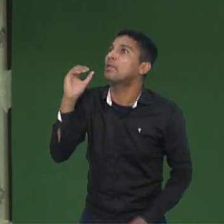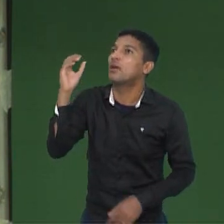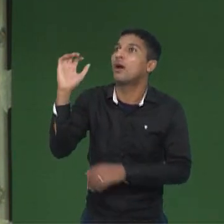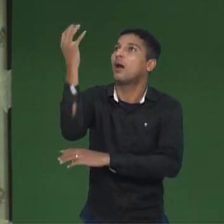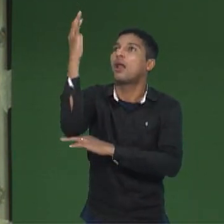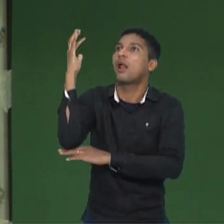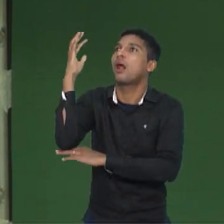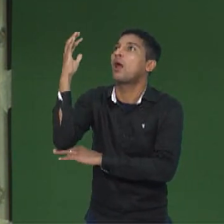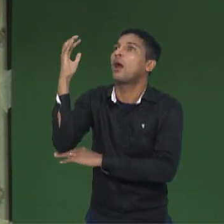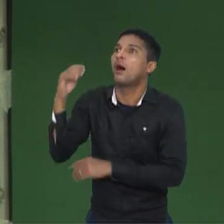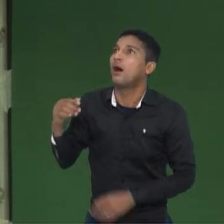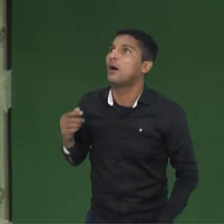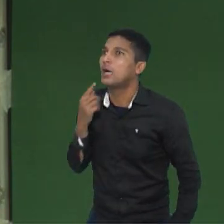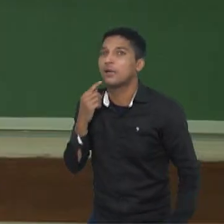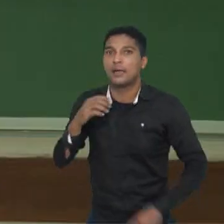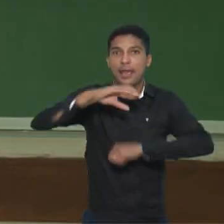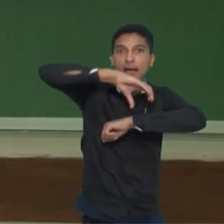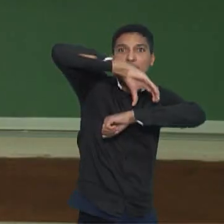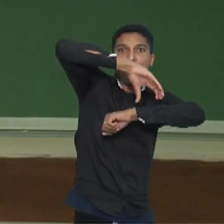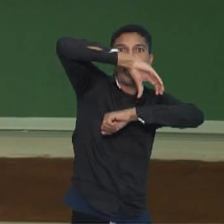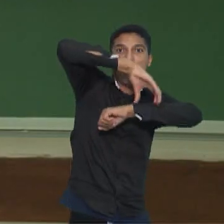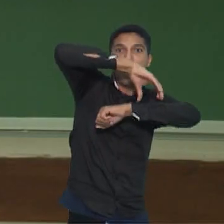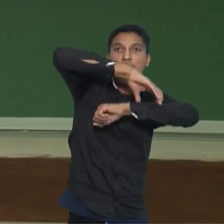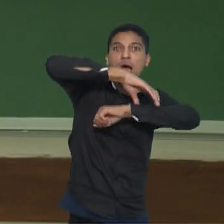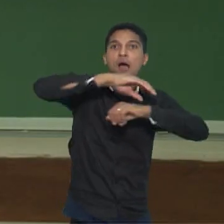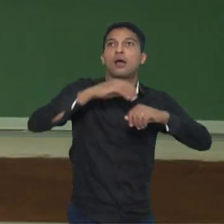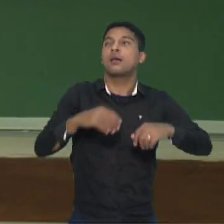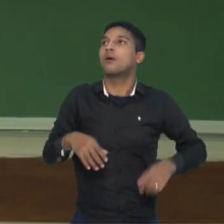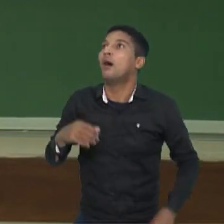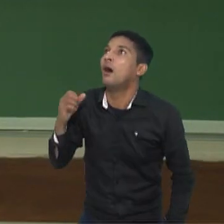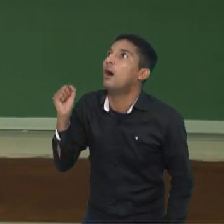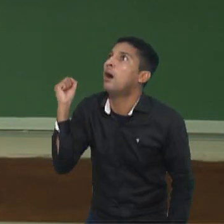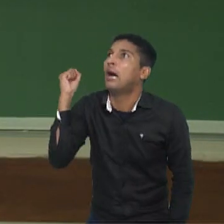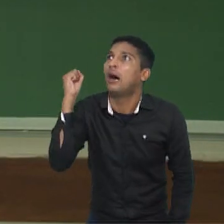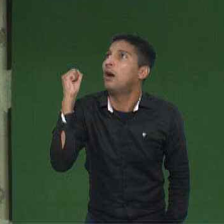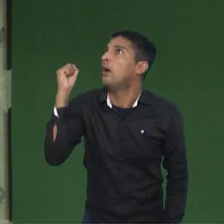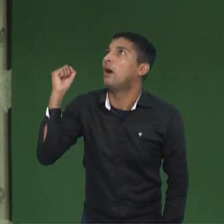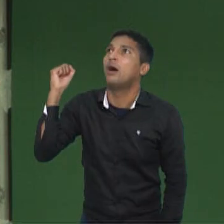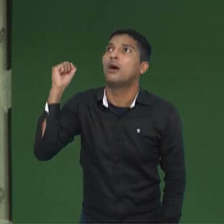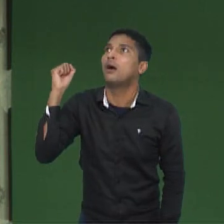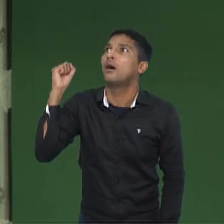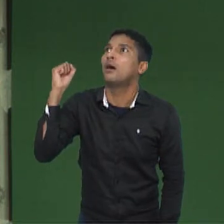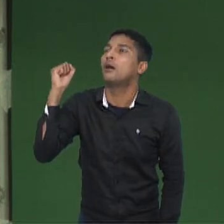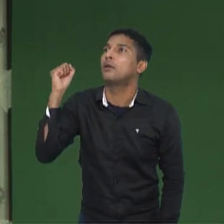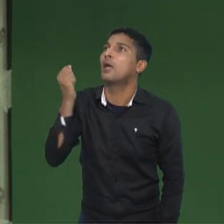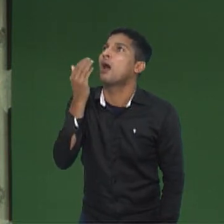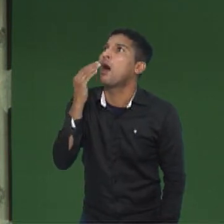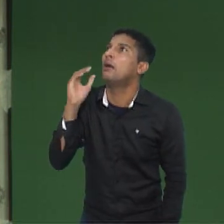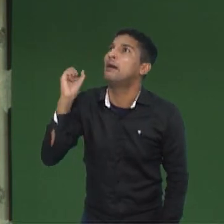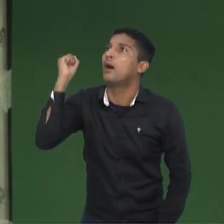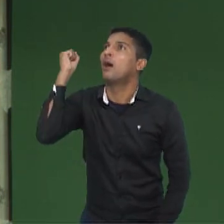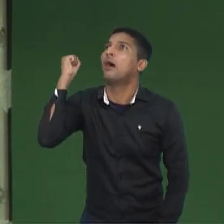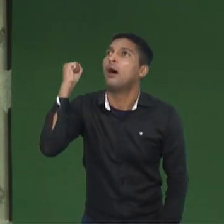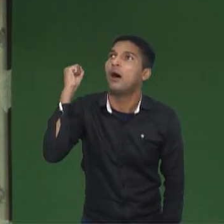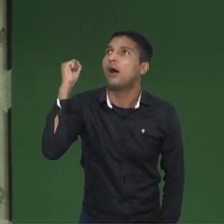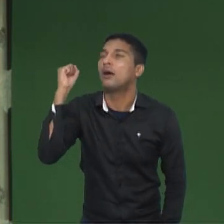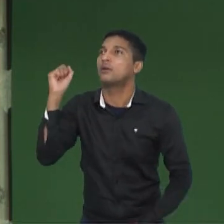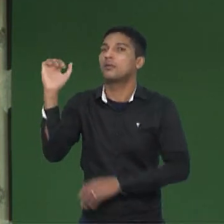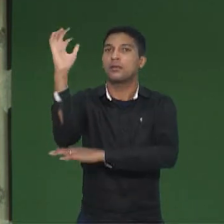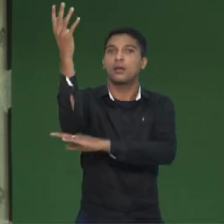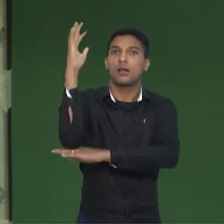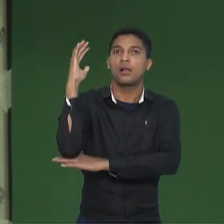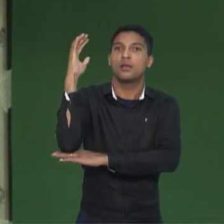sua caverna. Existe pouca caverna para tanto ser humano para a época, certo? De onde ele estava, saía em busca de alimento. Ele passava